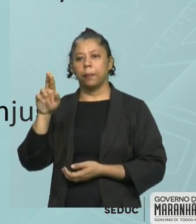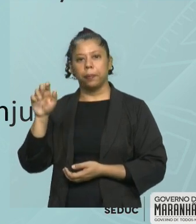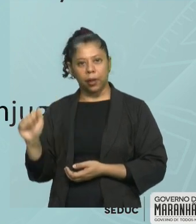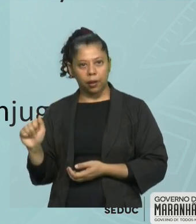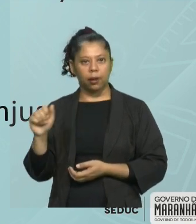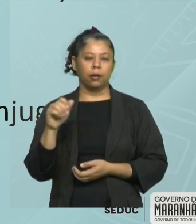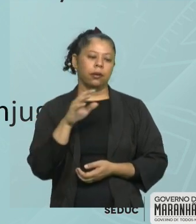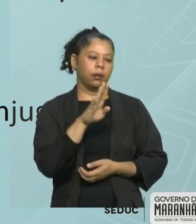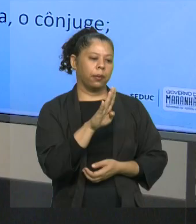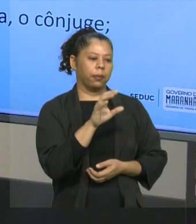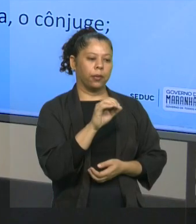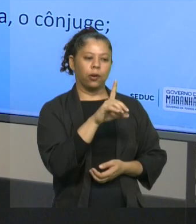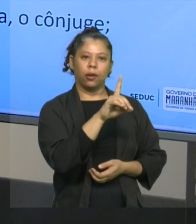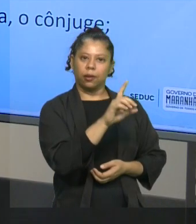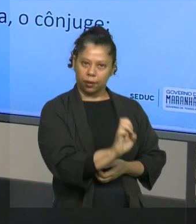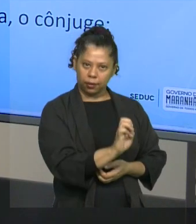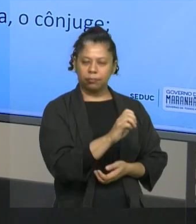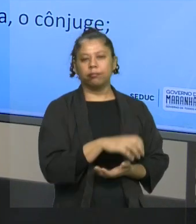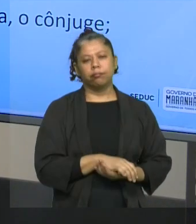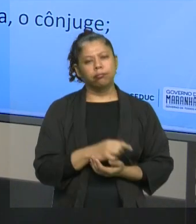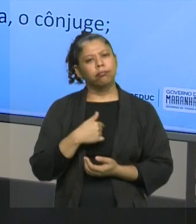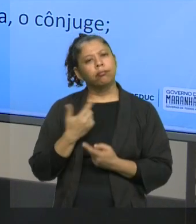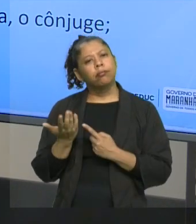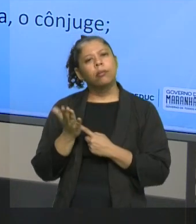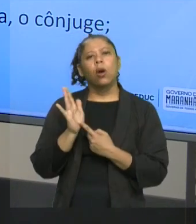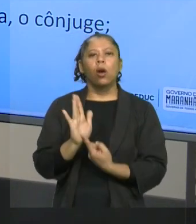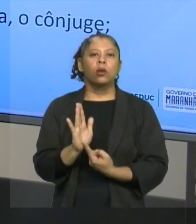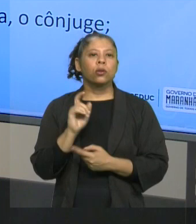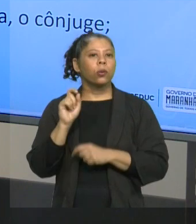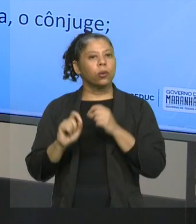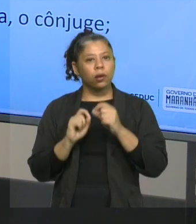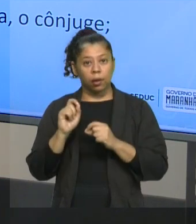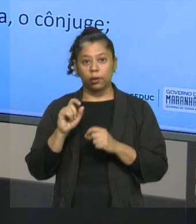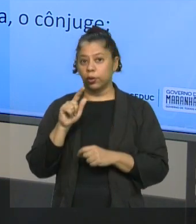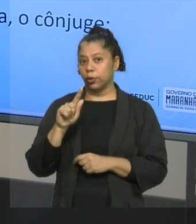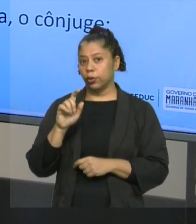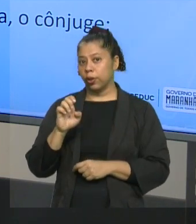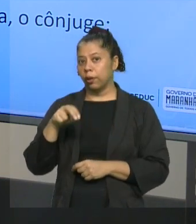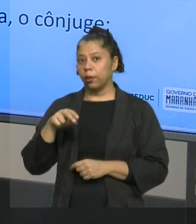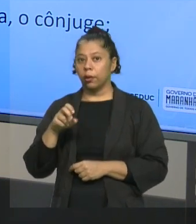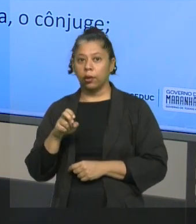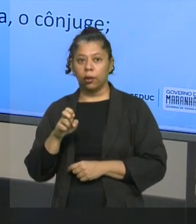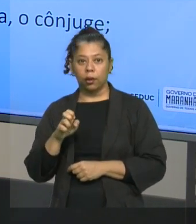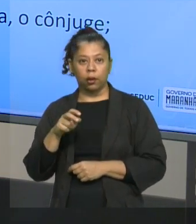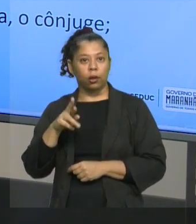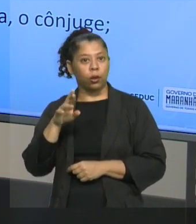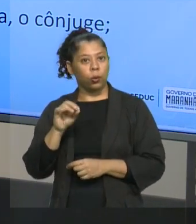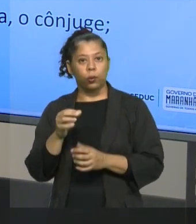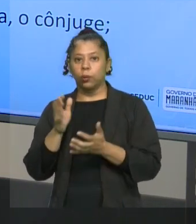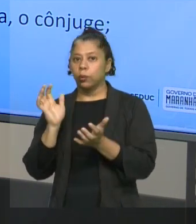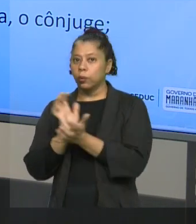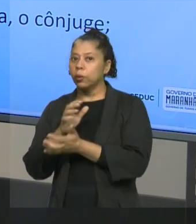eu digo isso, eu estou especificando o gênero masculino e